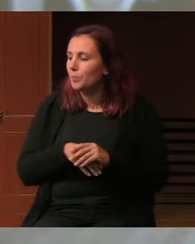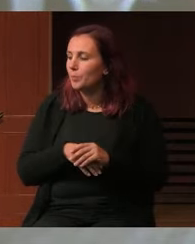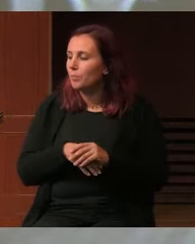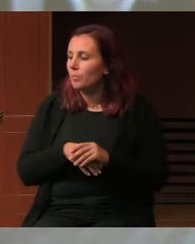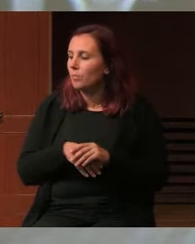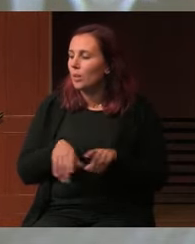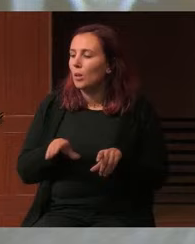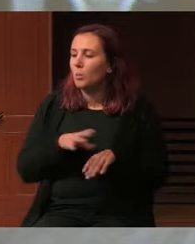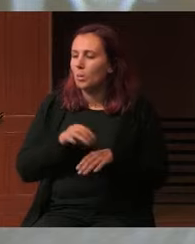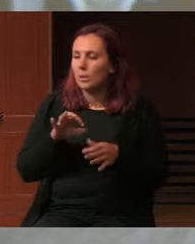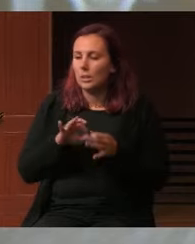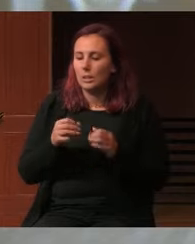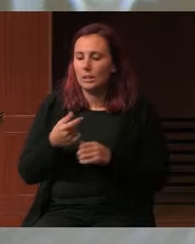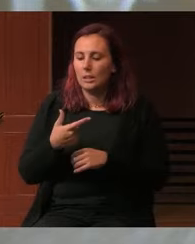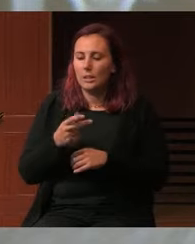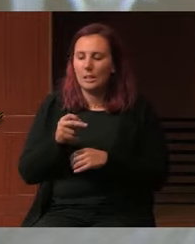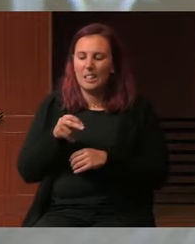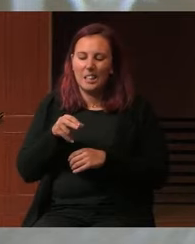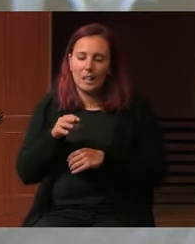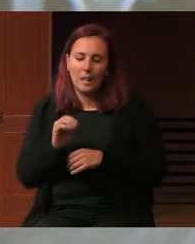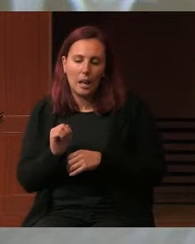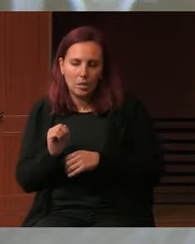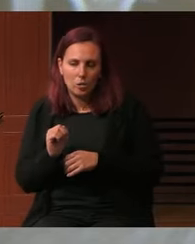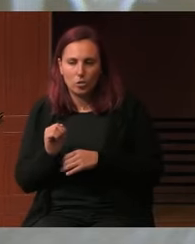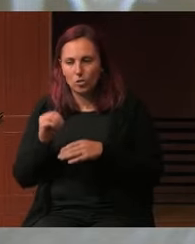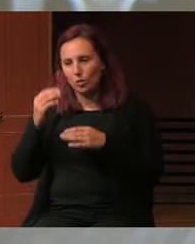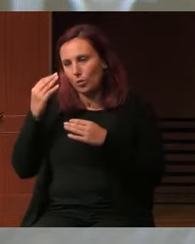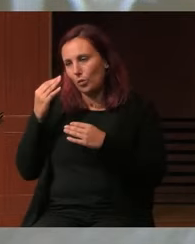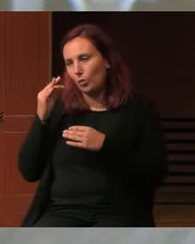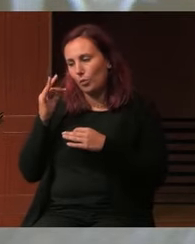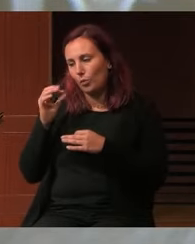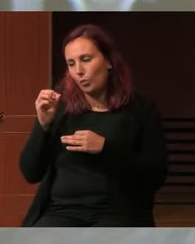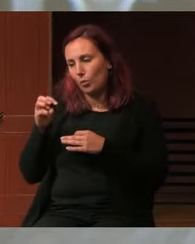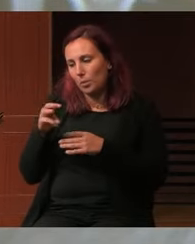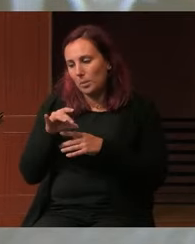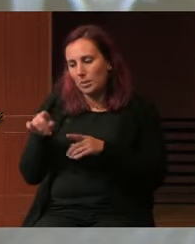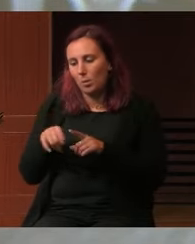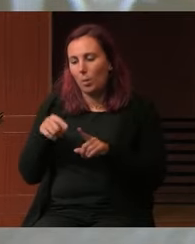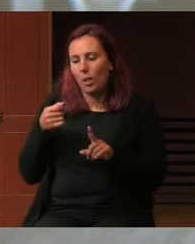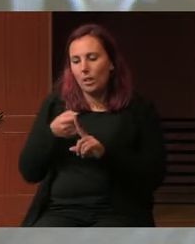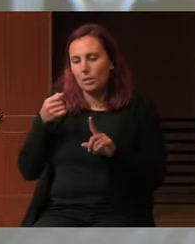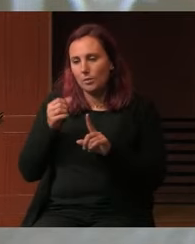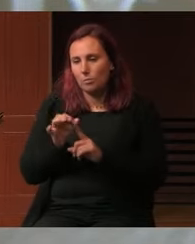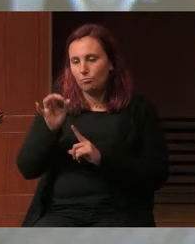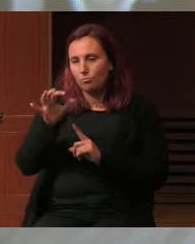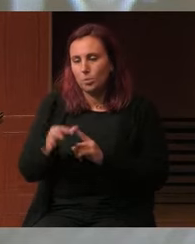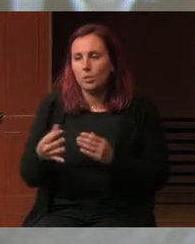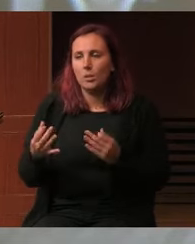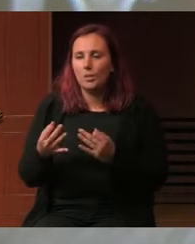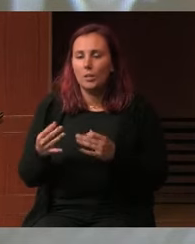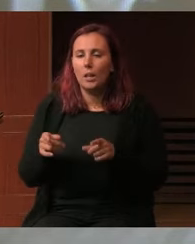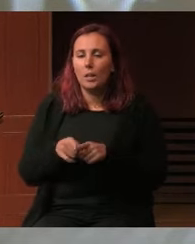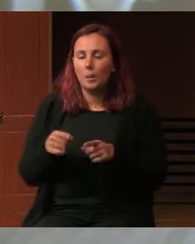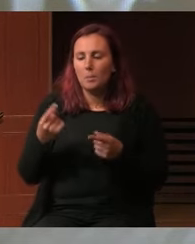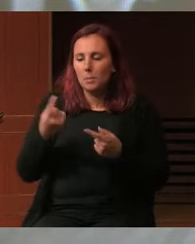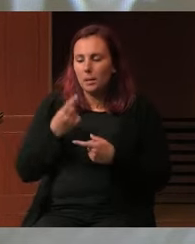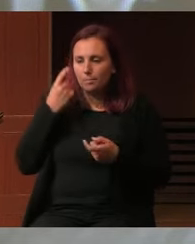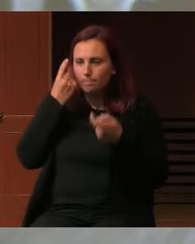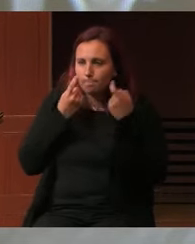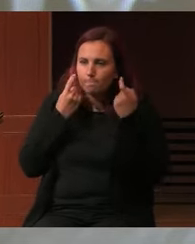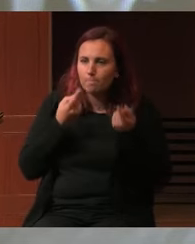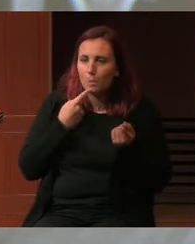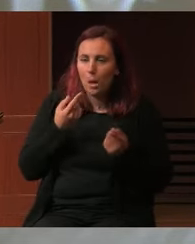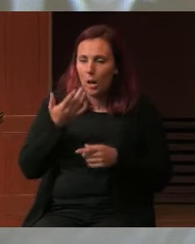de transformação que o título nos coloca como desafio, de efetivamente ser repensada, diria